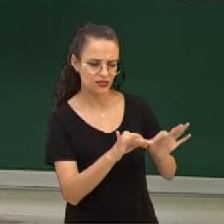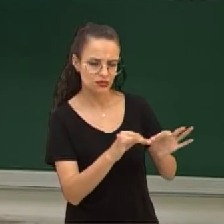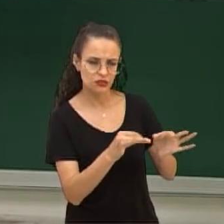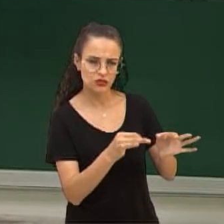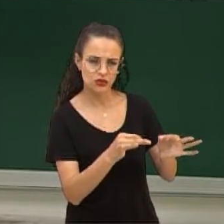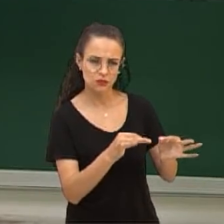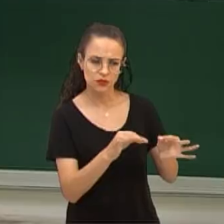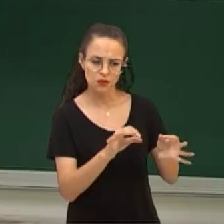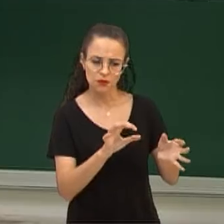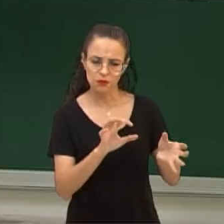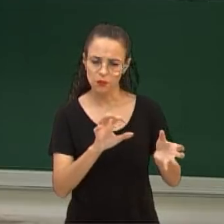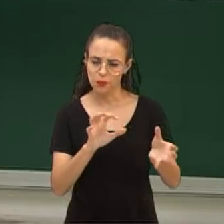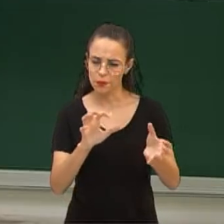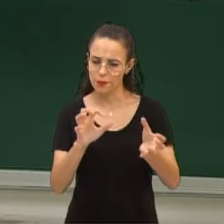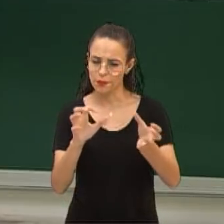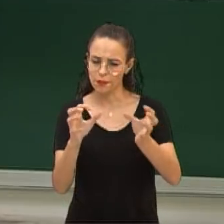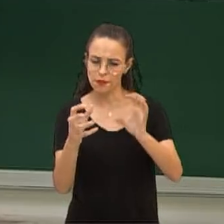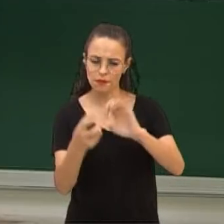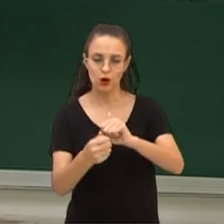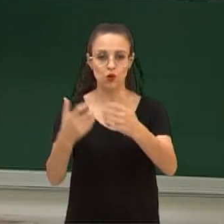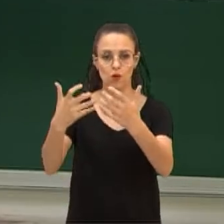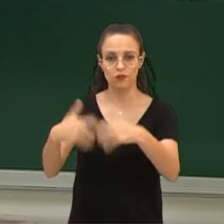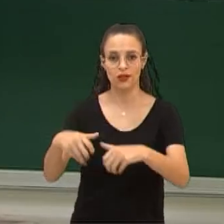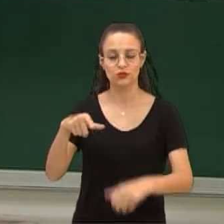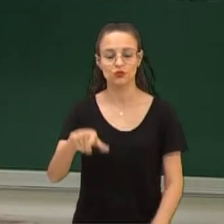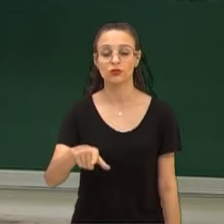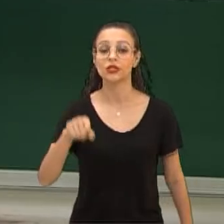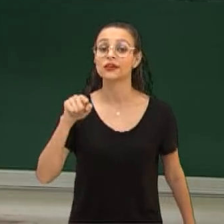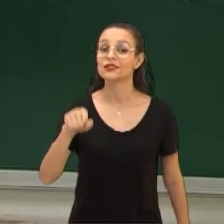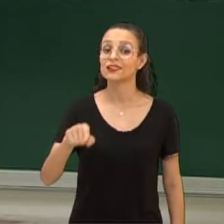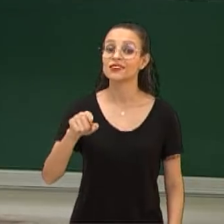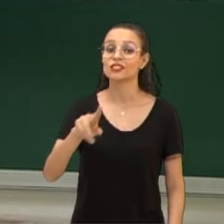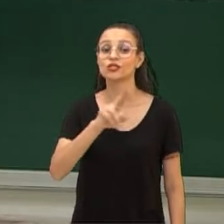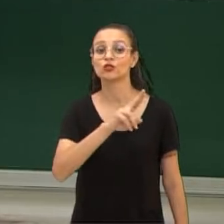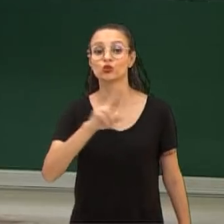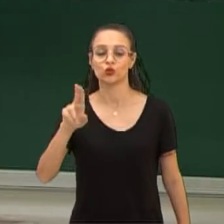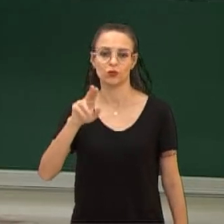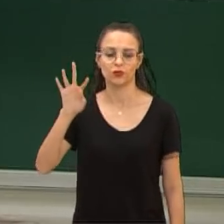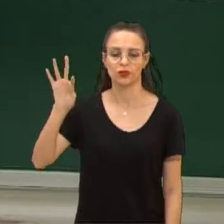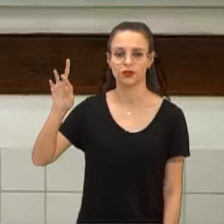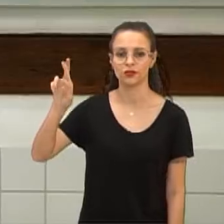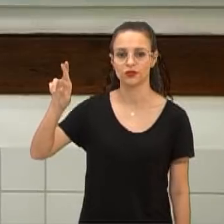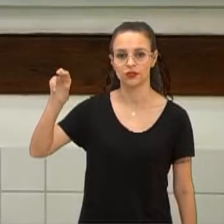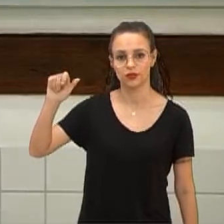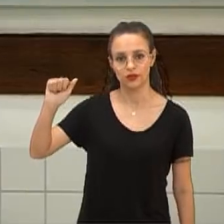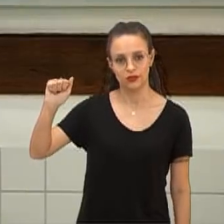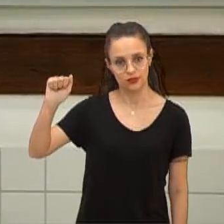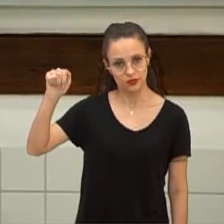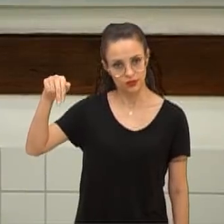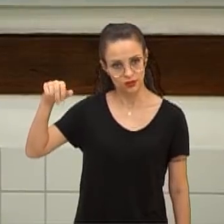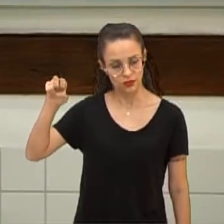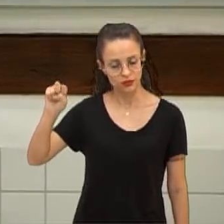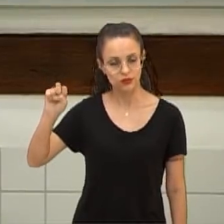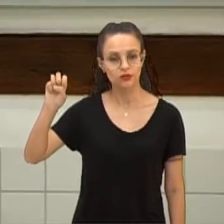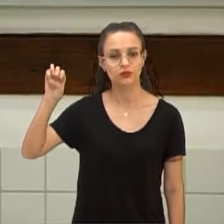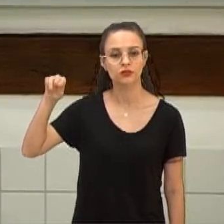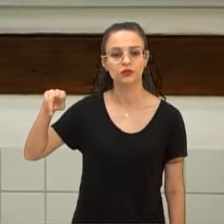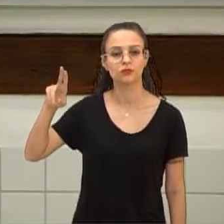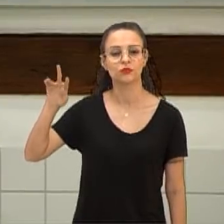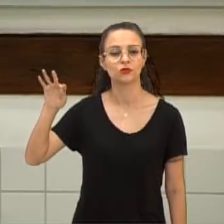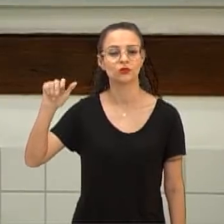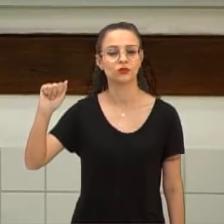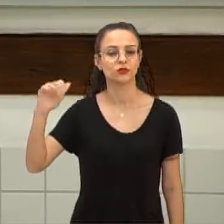mais complexo. Essa transformação ele chamou de transmutação. É um termo que foi muito utilizado